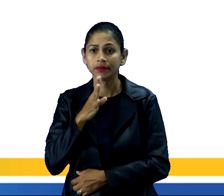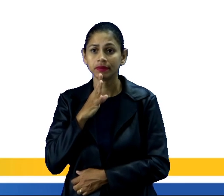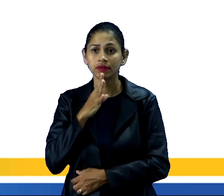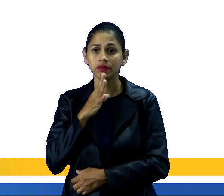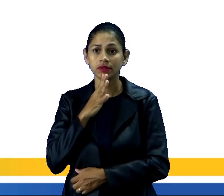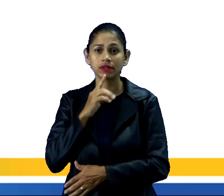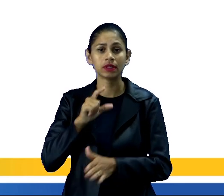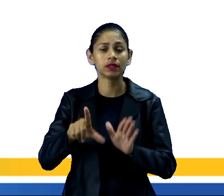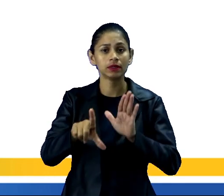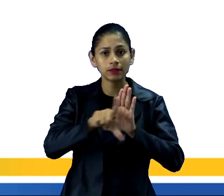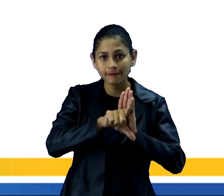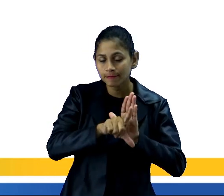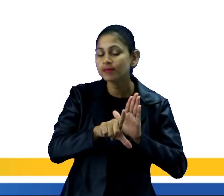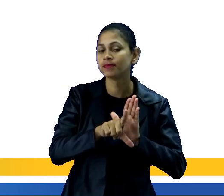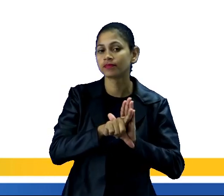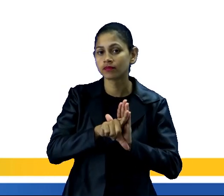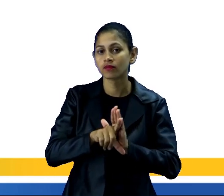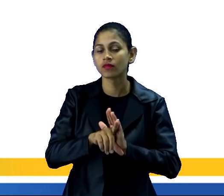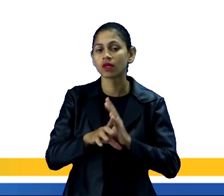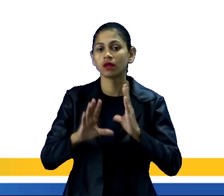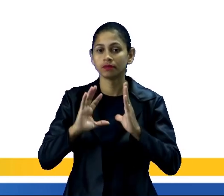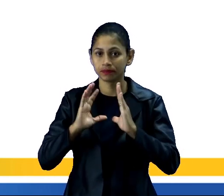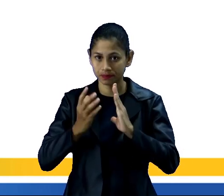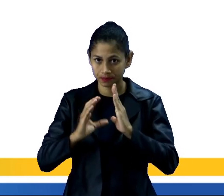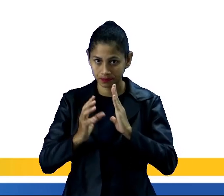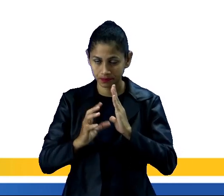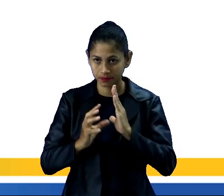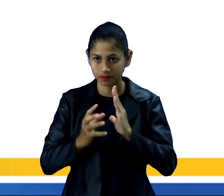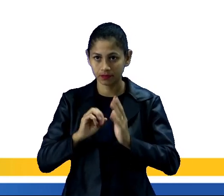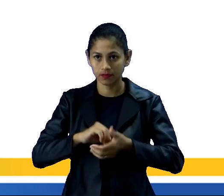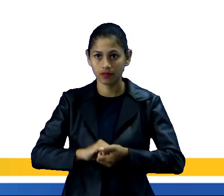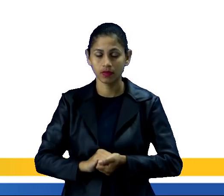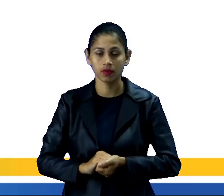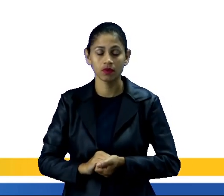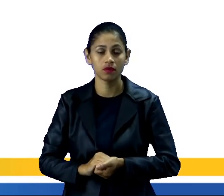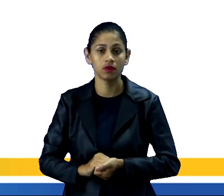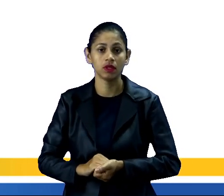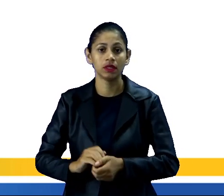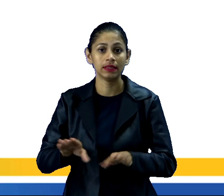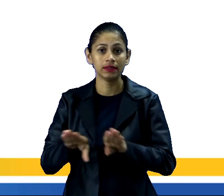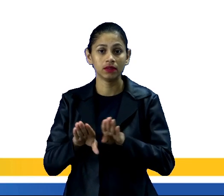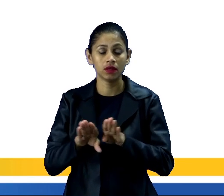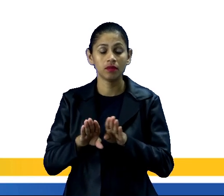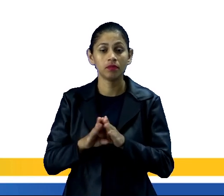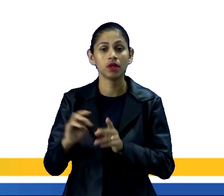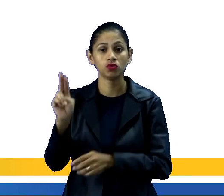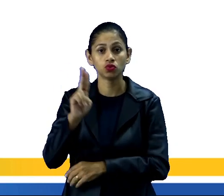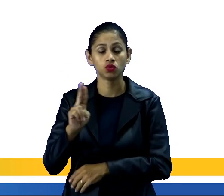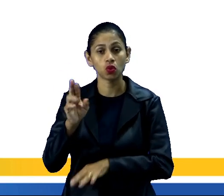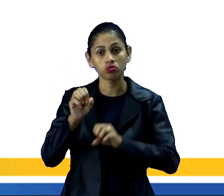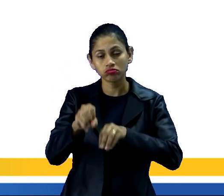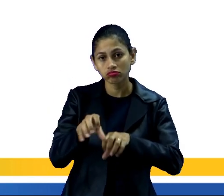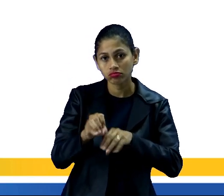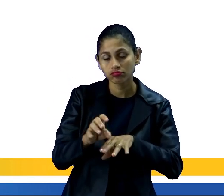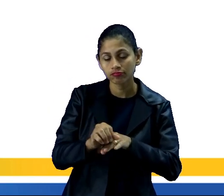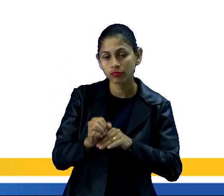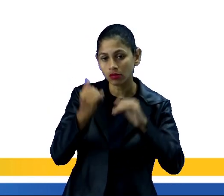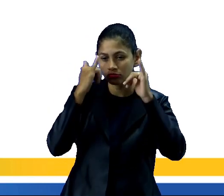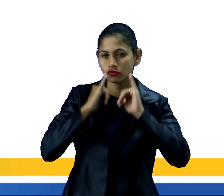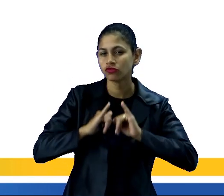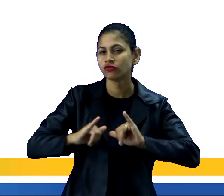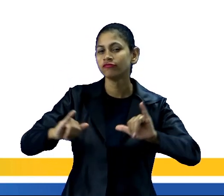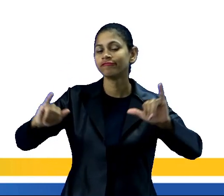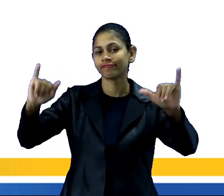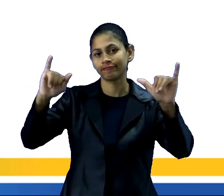né. O governo do Mussolini, ele também usou a educação para divulgar suas ideias, né? E a escola era